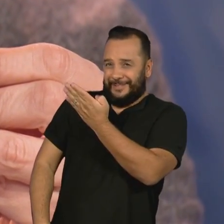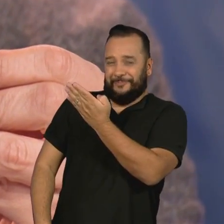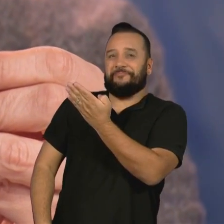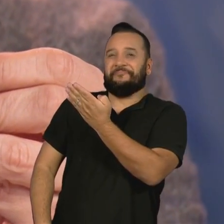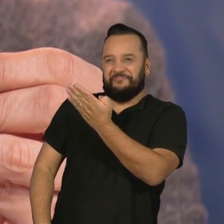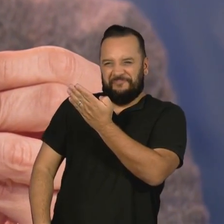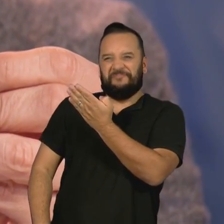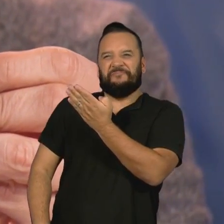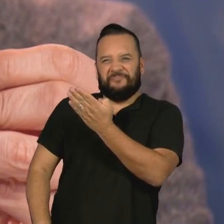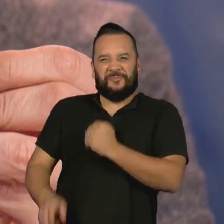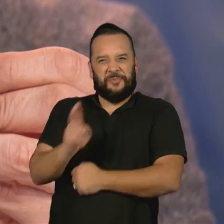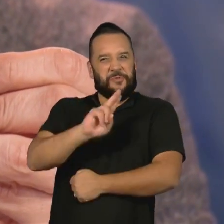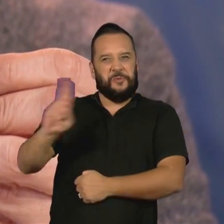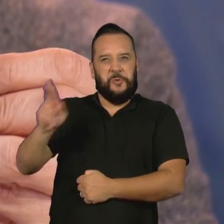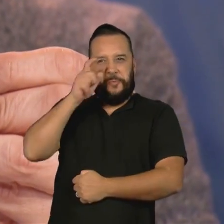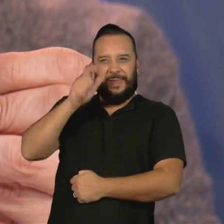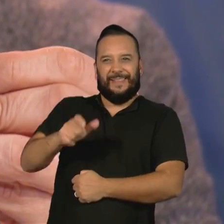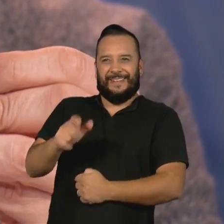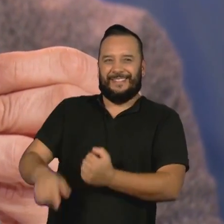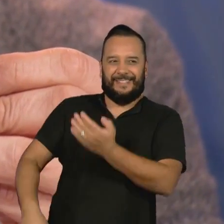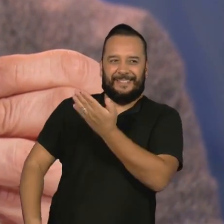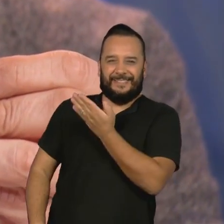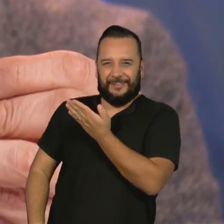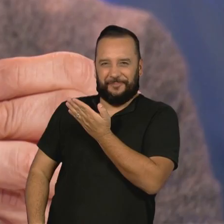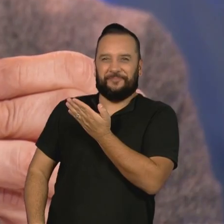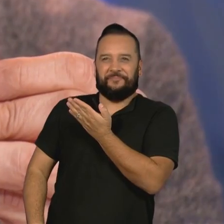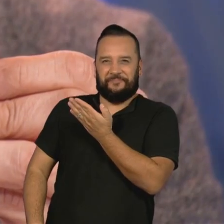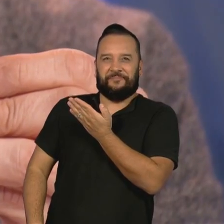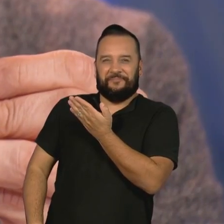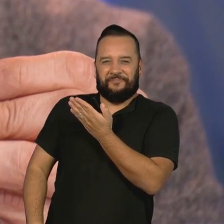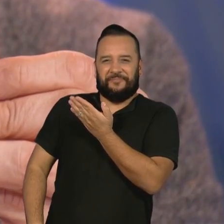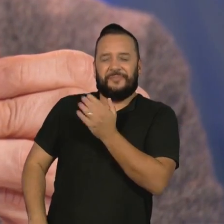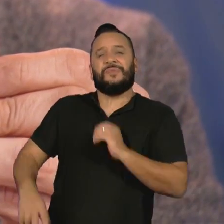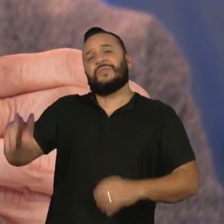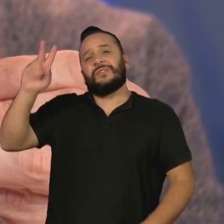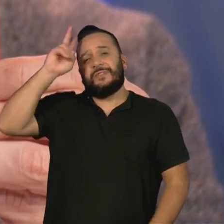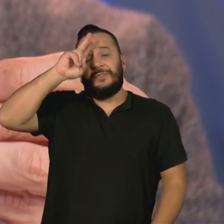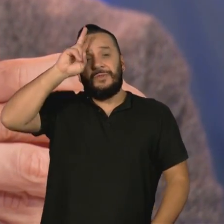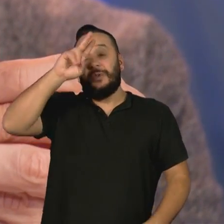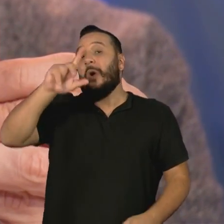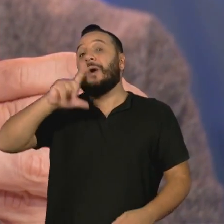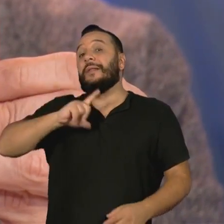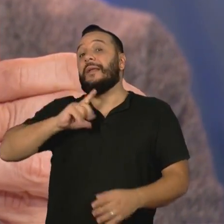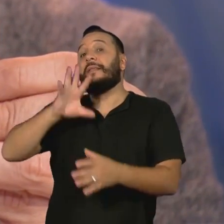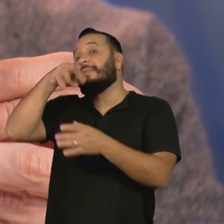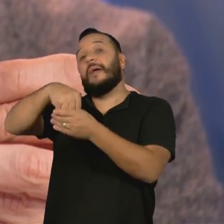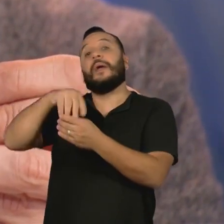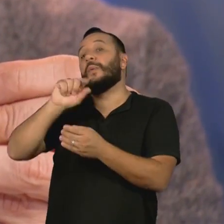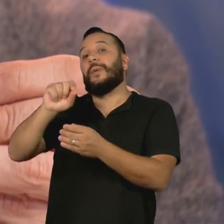Ozymandias, olha que nome curioso. É uma história que mistura